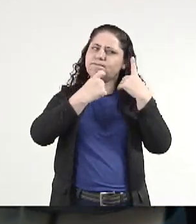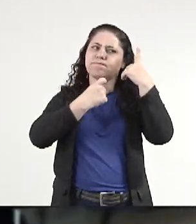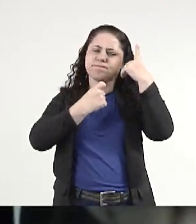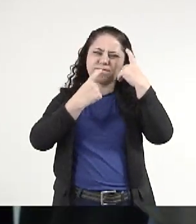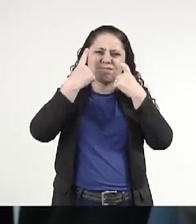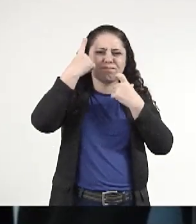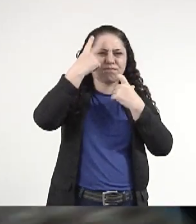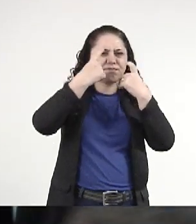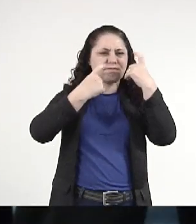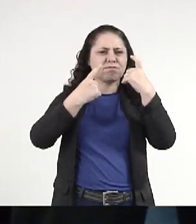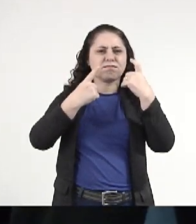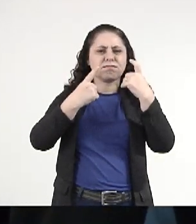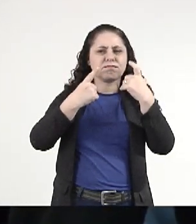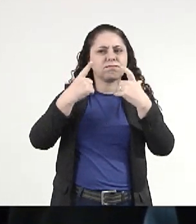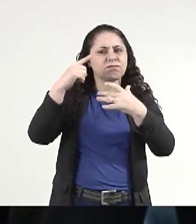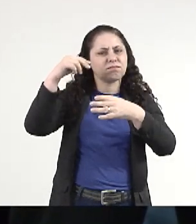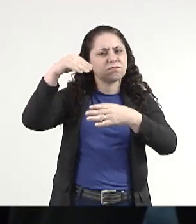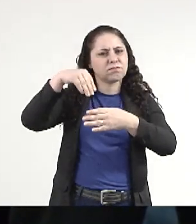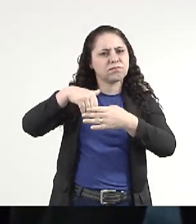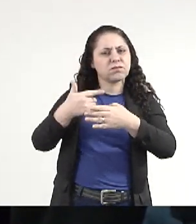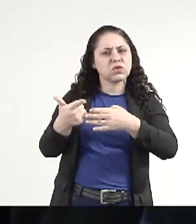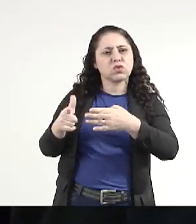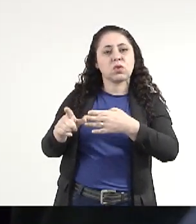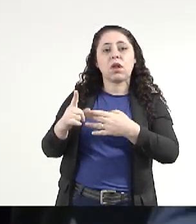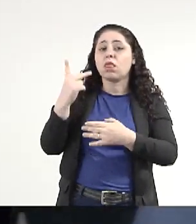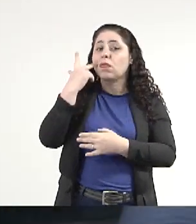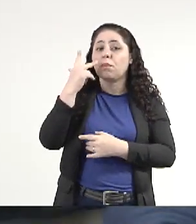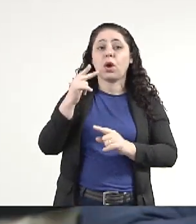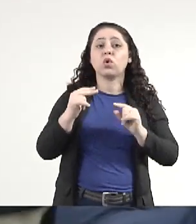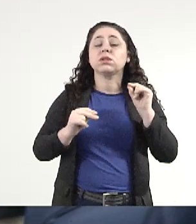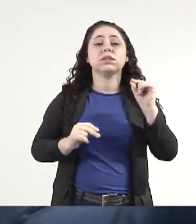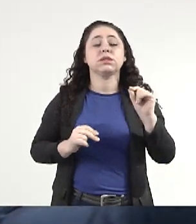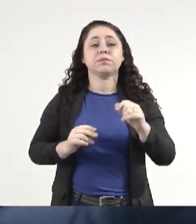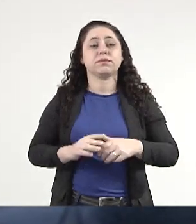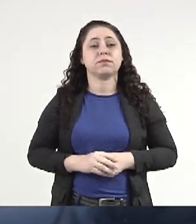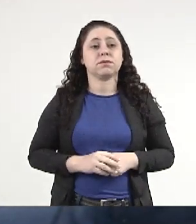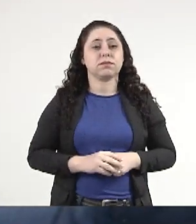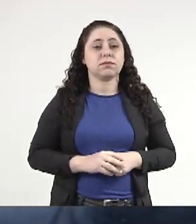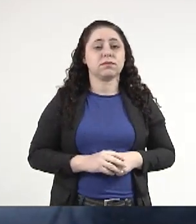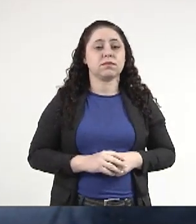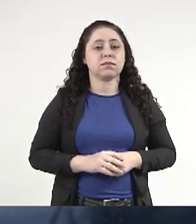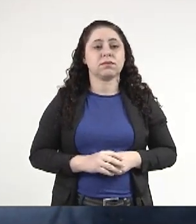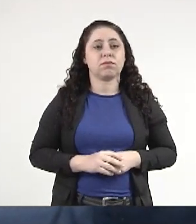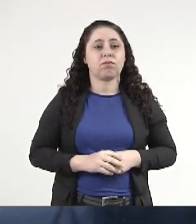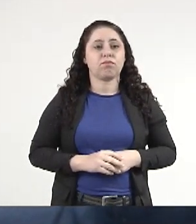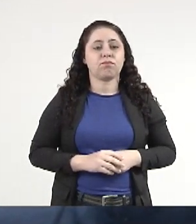os processos de reeleição. É comum